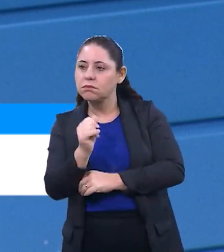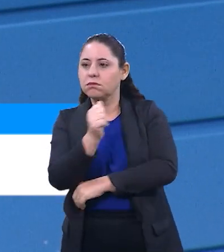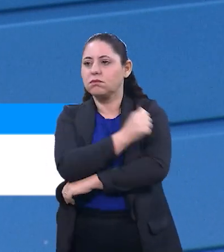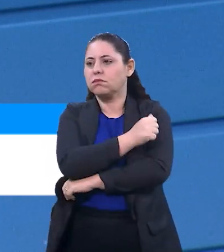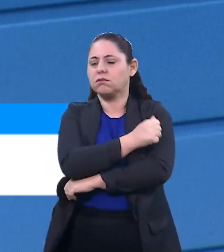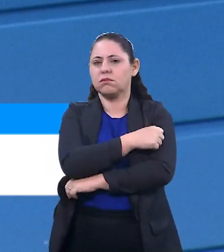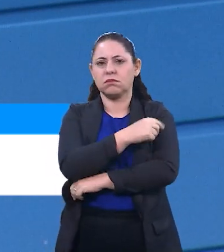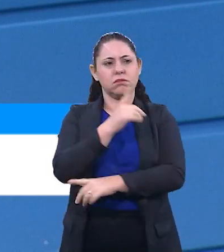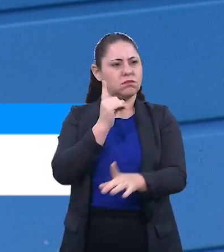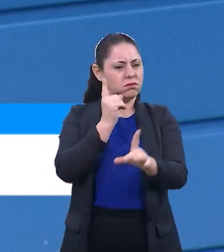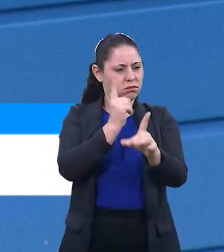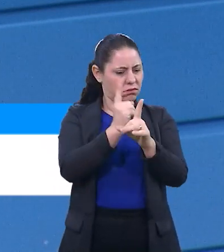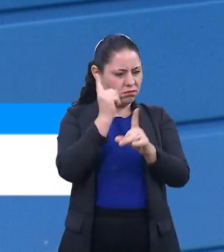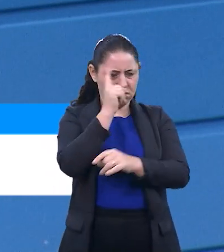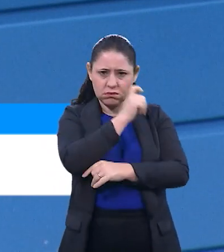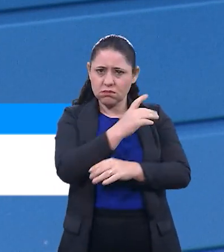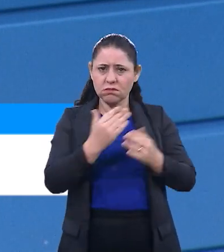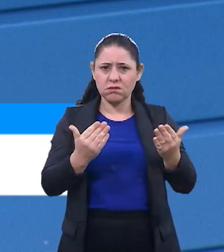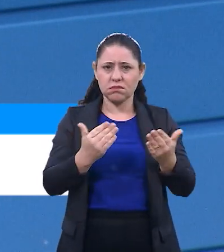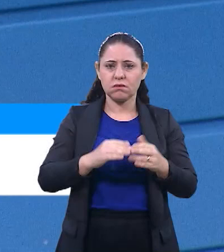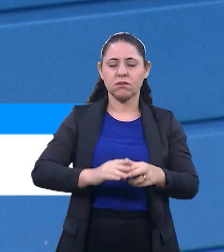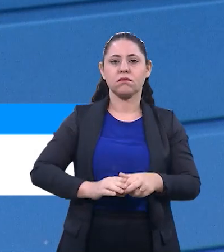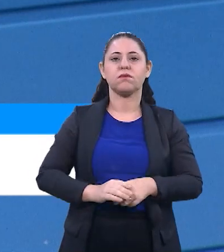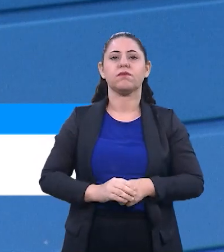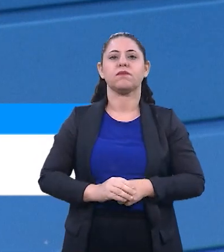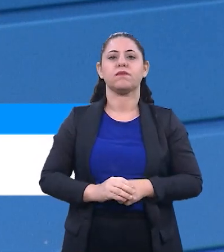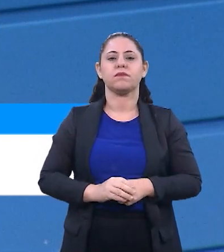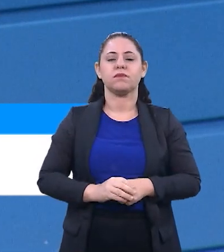de pais de alunos que estão encontrando essa